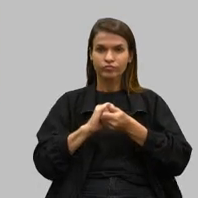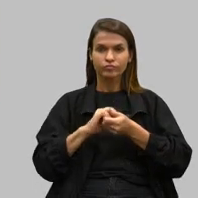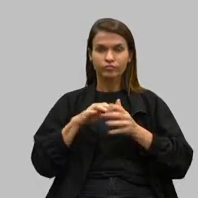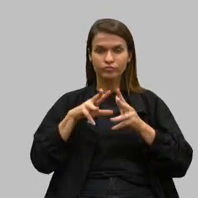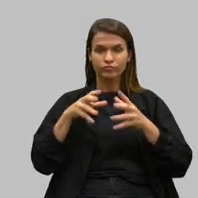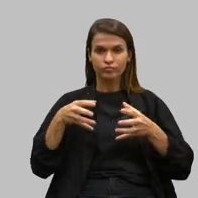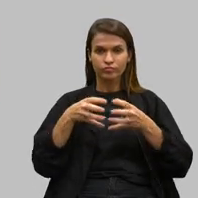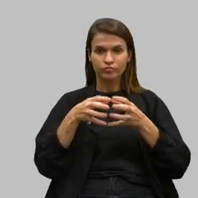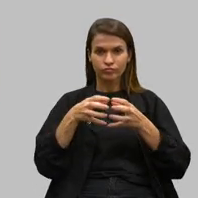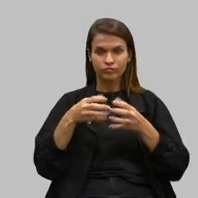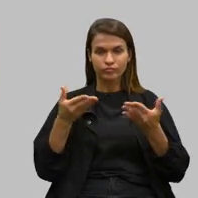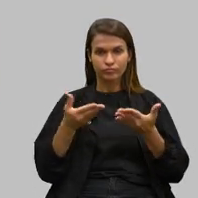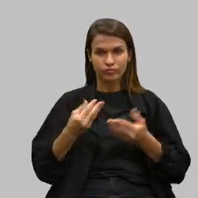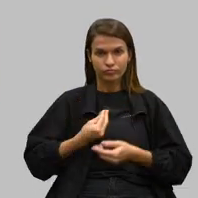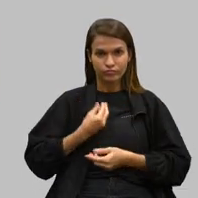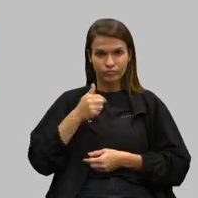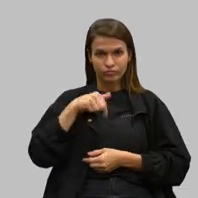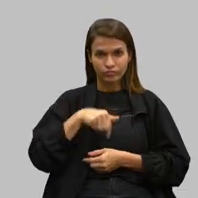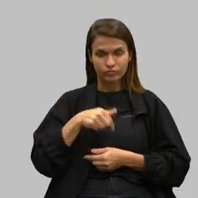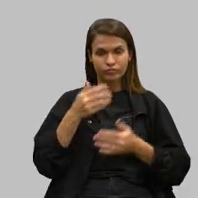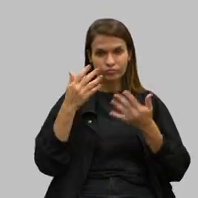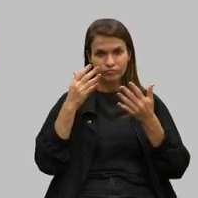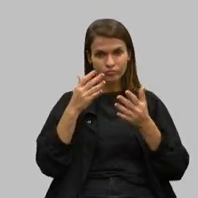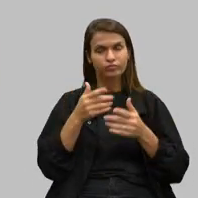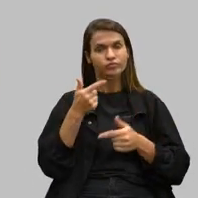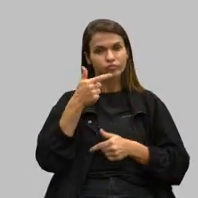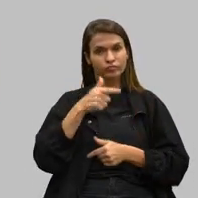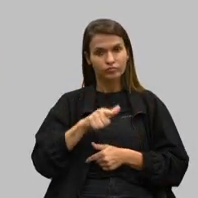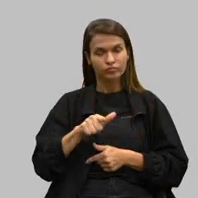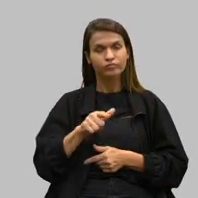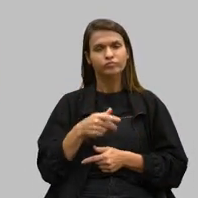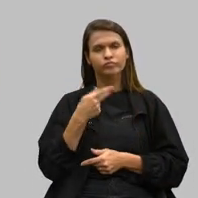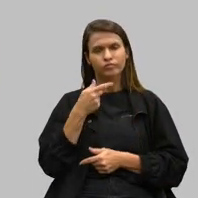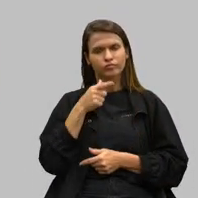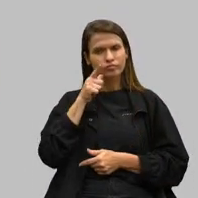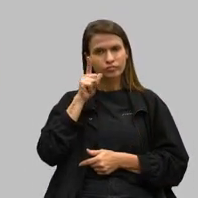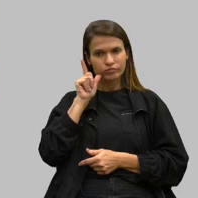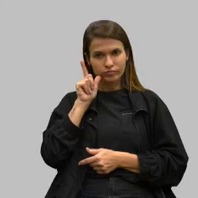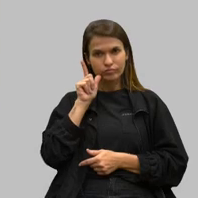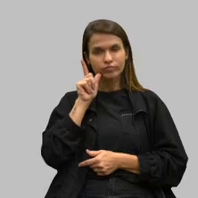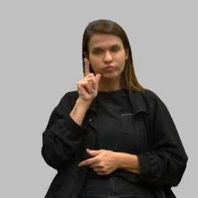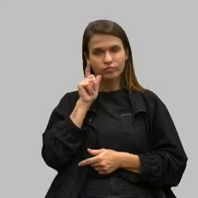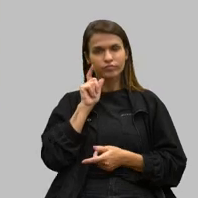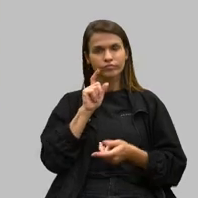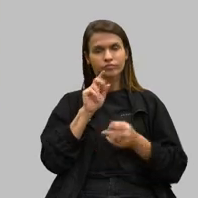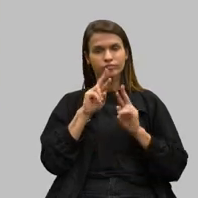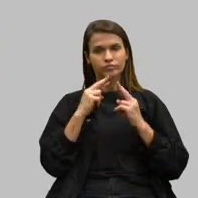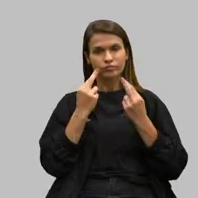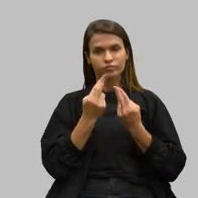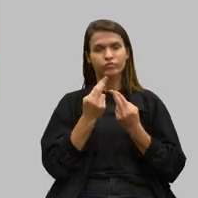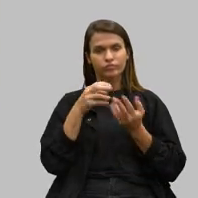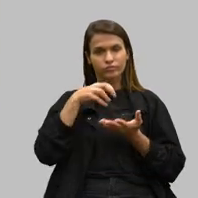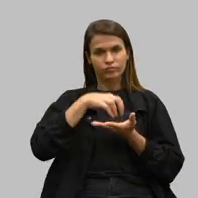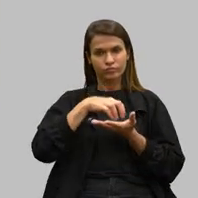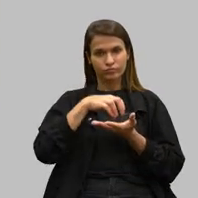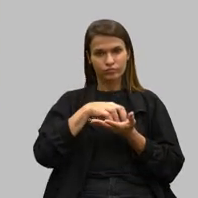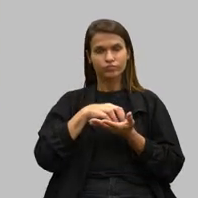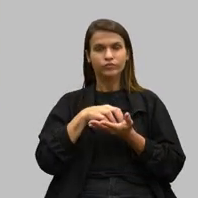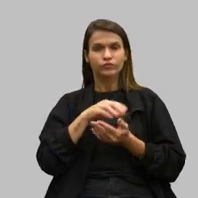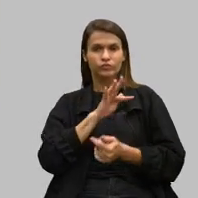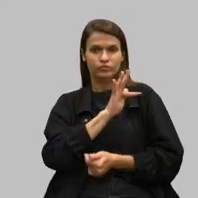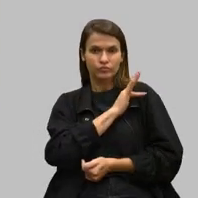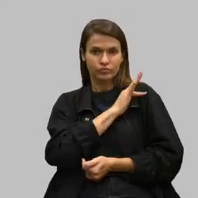equipe do senhor que está aqui hoje presente, parabenizando mais uma vez. E eu dizia isso ontem, numa reunião também de comissão do Fiscaliza,